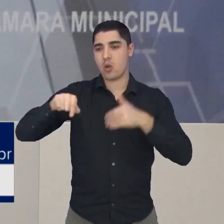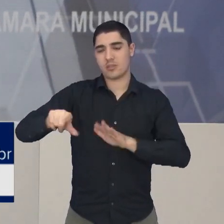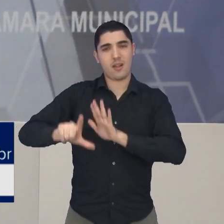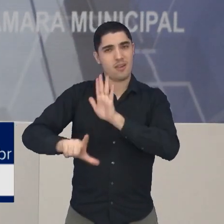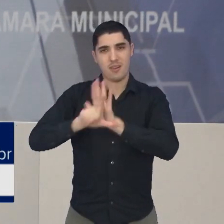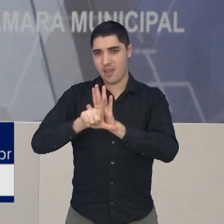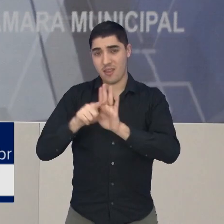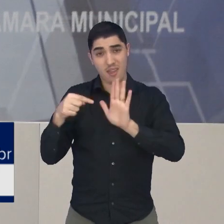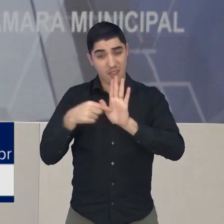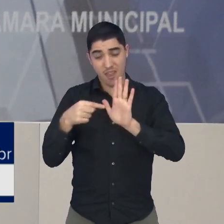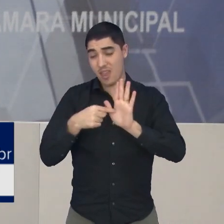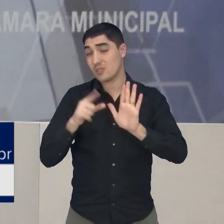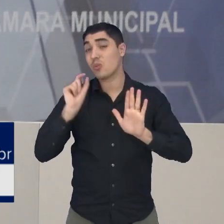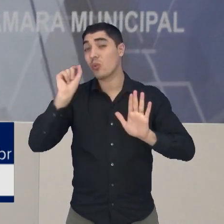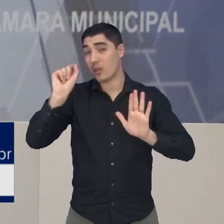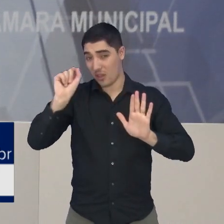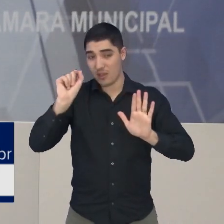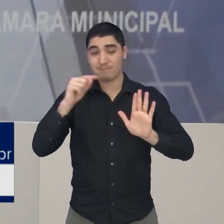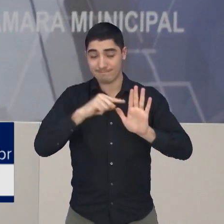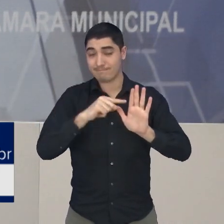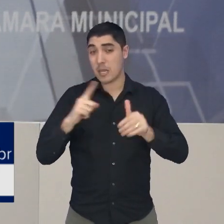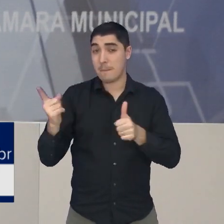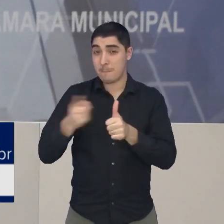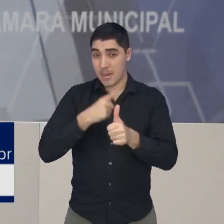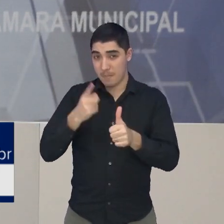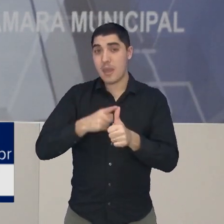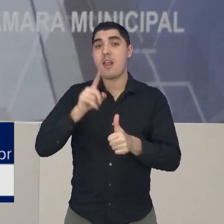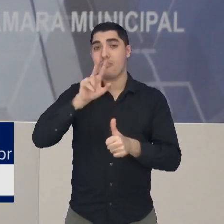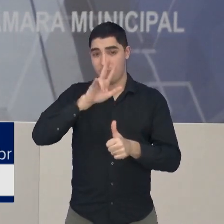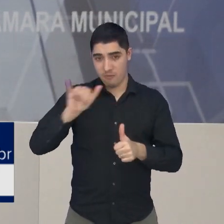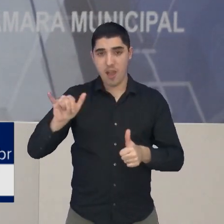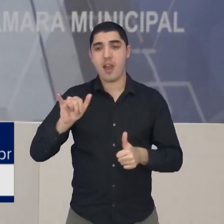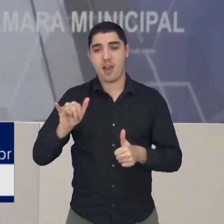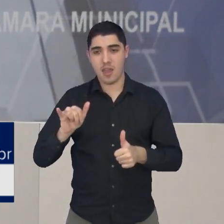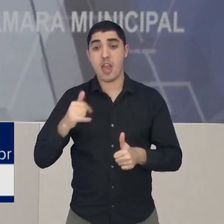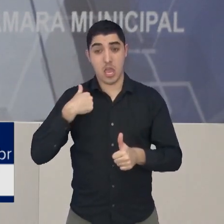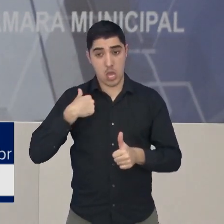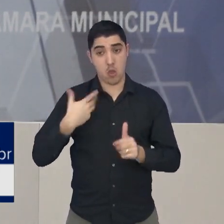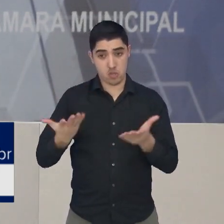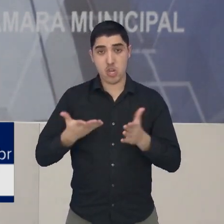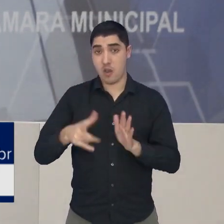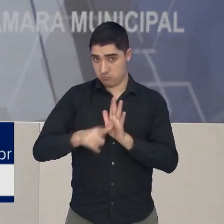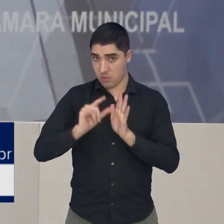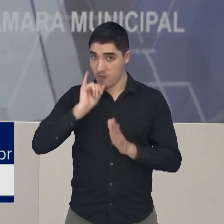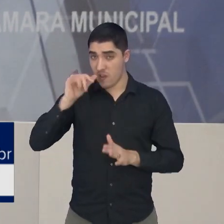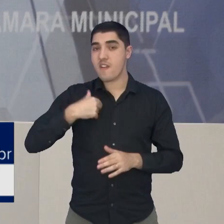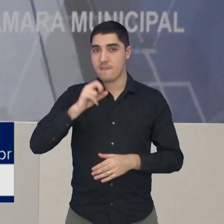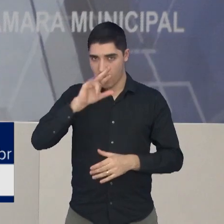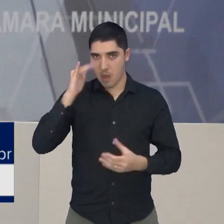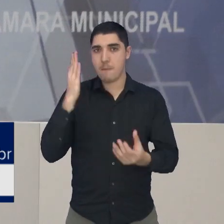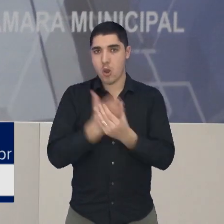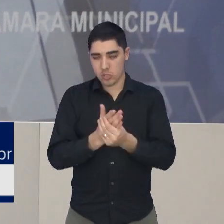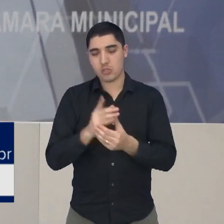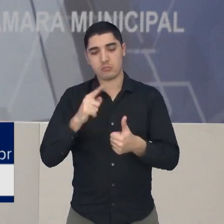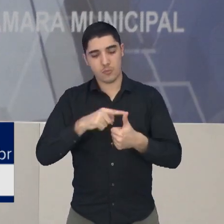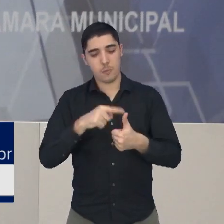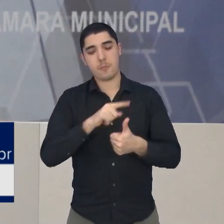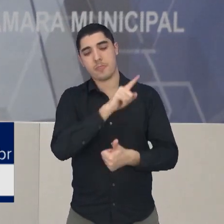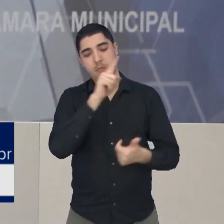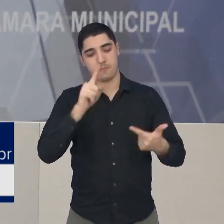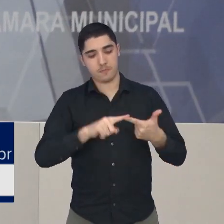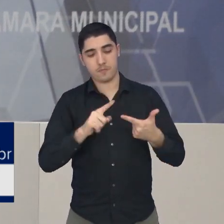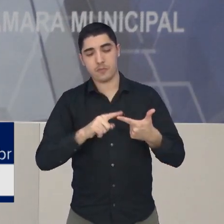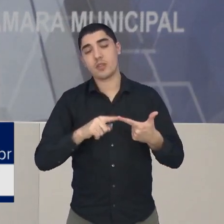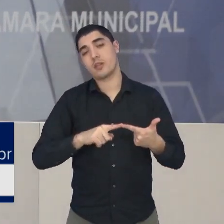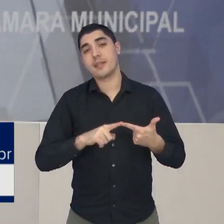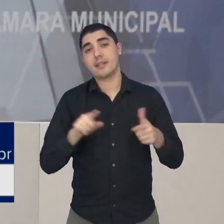lei, primeiro, que vai sofrer um processo de ADIM. Segundo, que está afrontando todos os